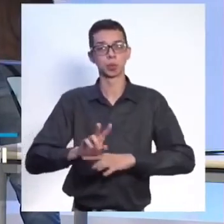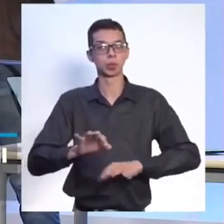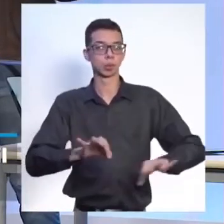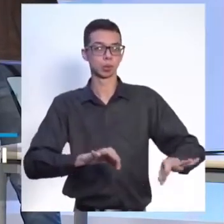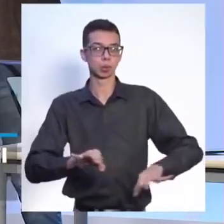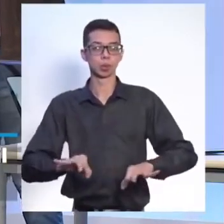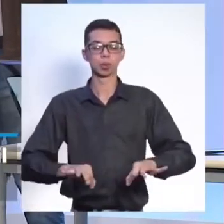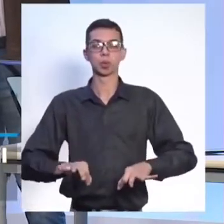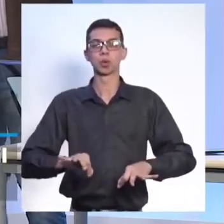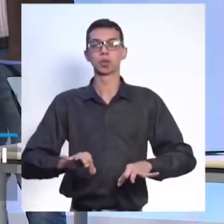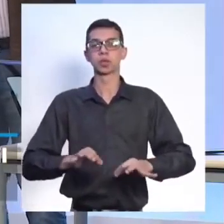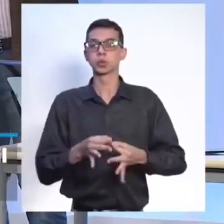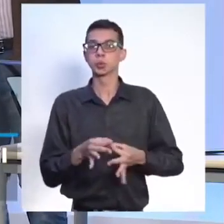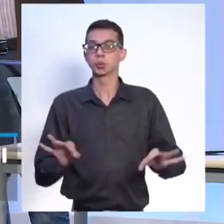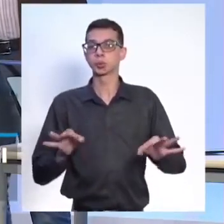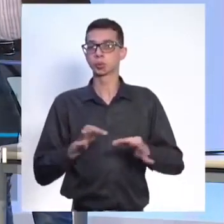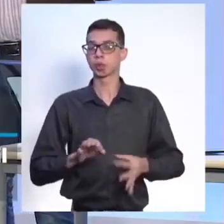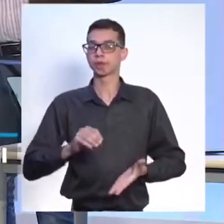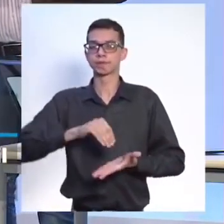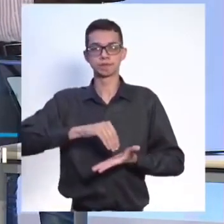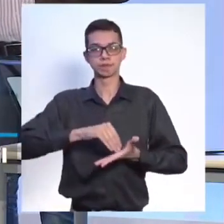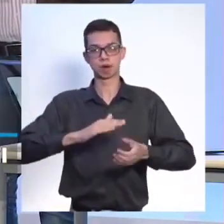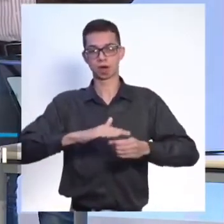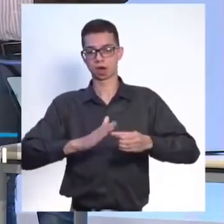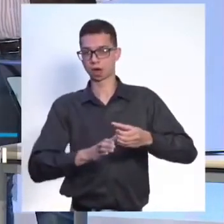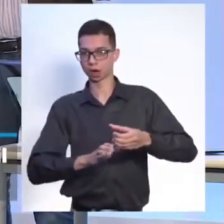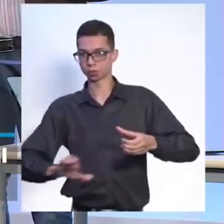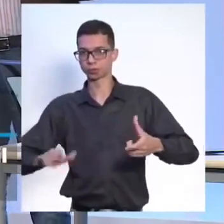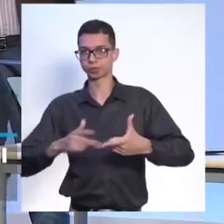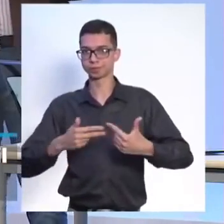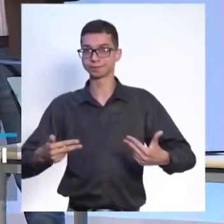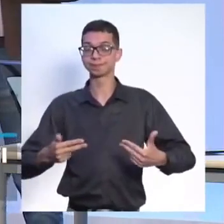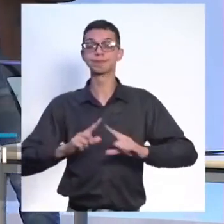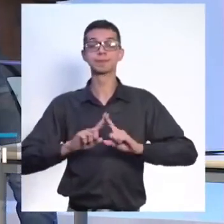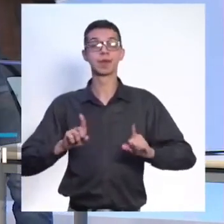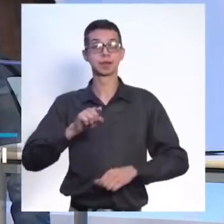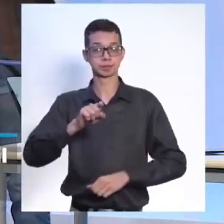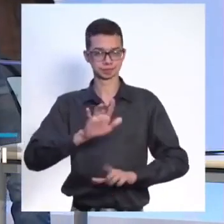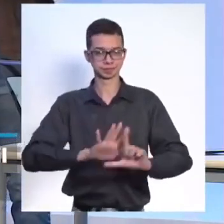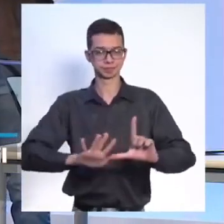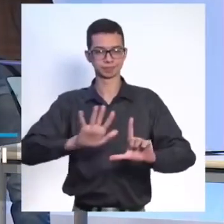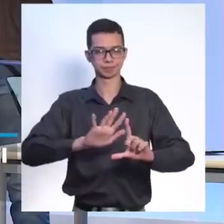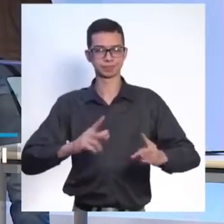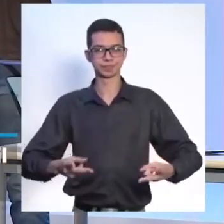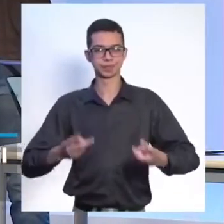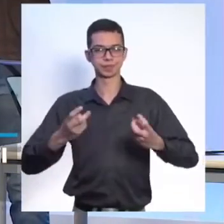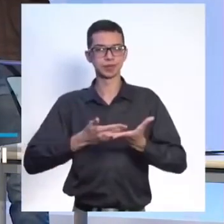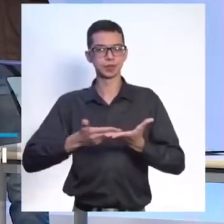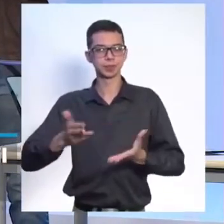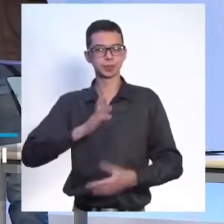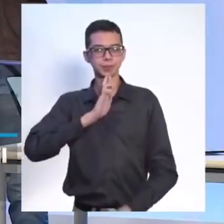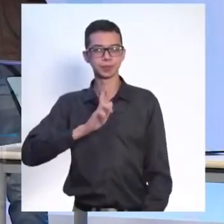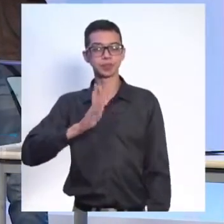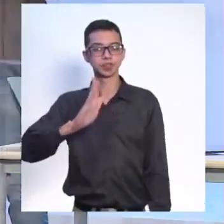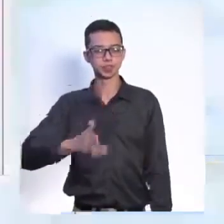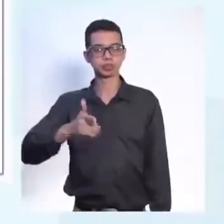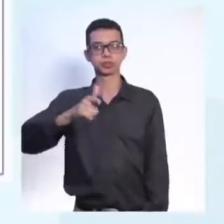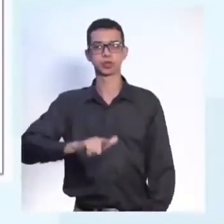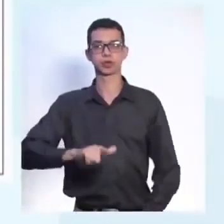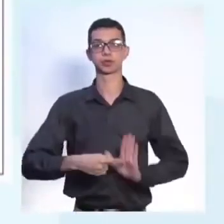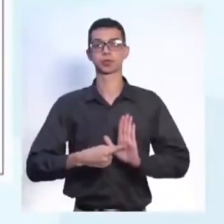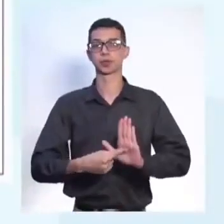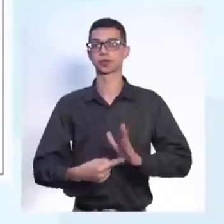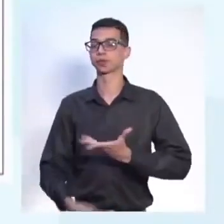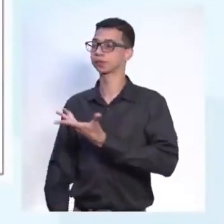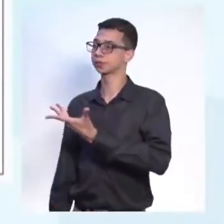momento. Mas a imagem ela vai nos denotar o quê? Aquilo que vocês responderam no começo. Vamos colocar mais uma vez?